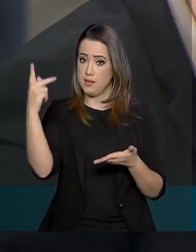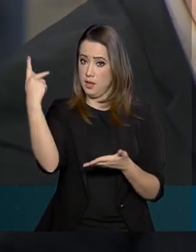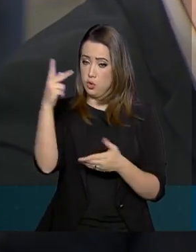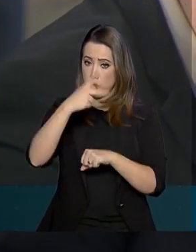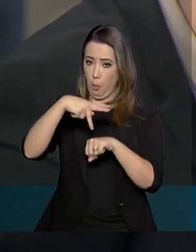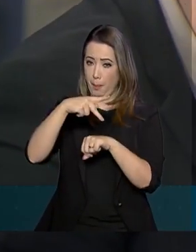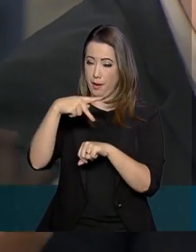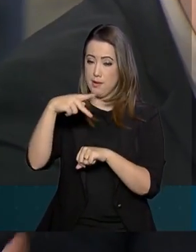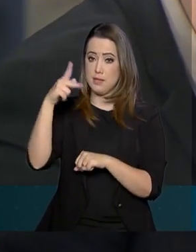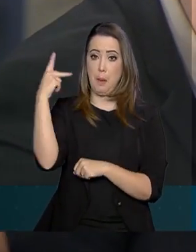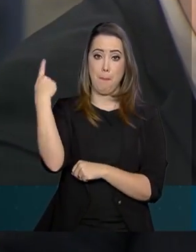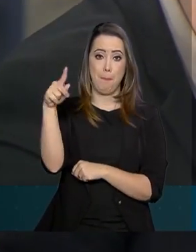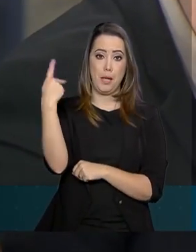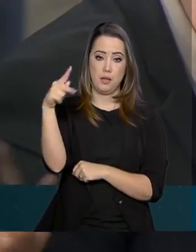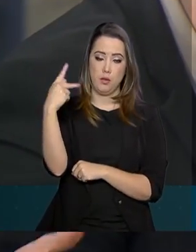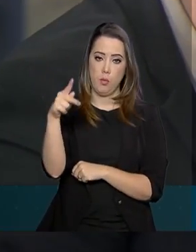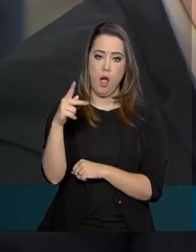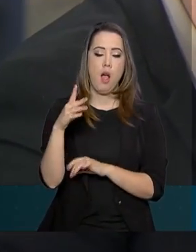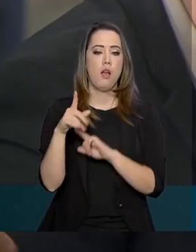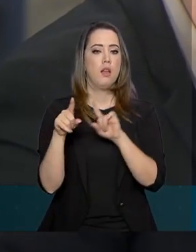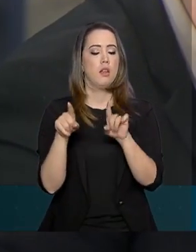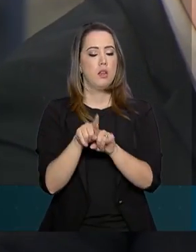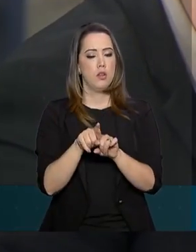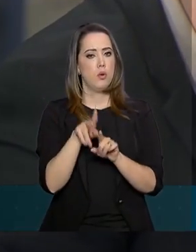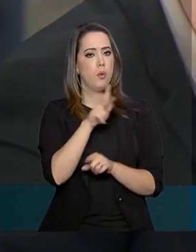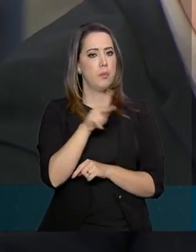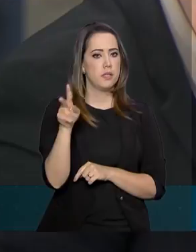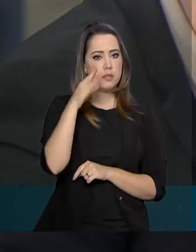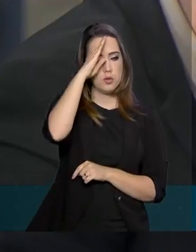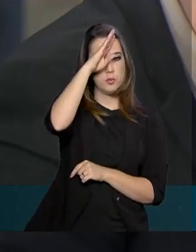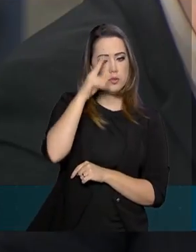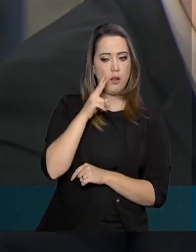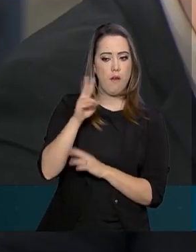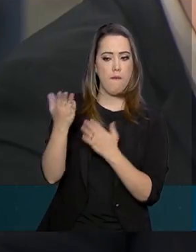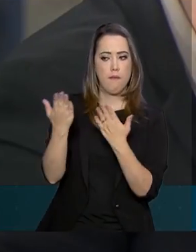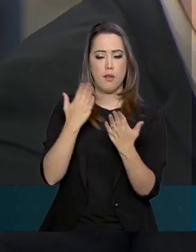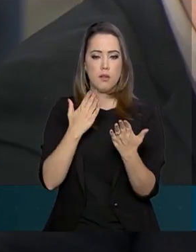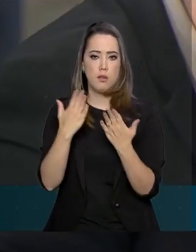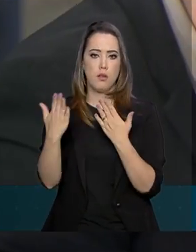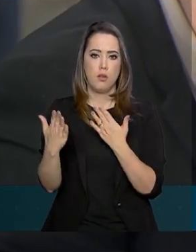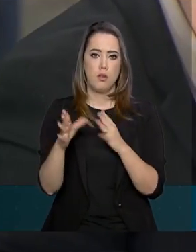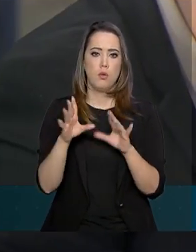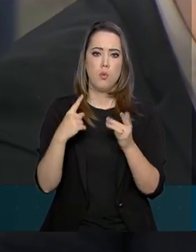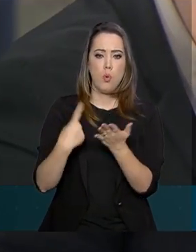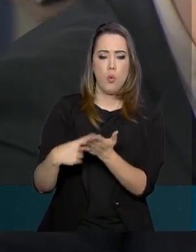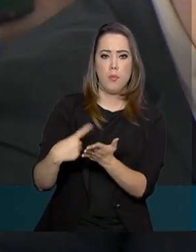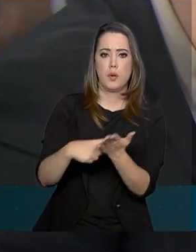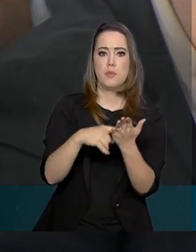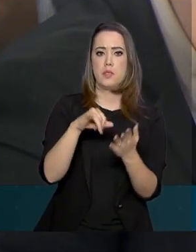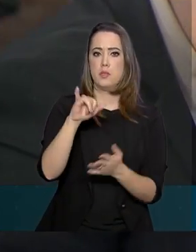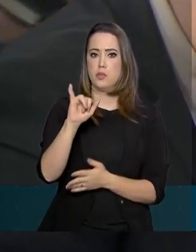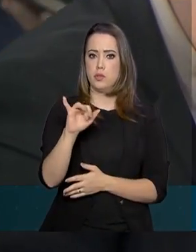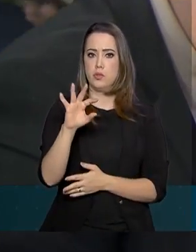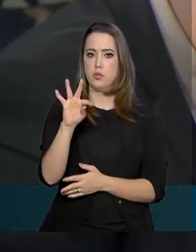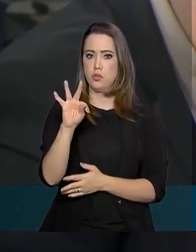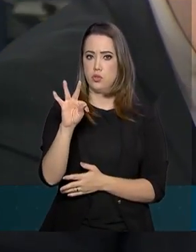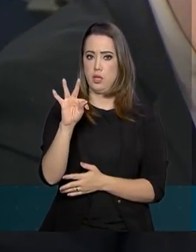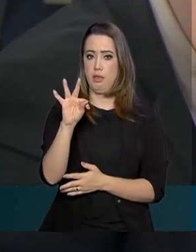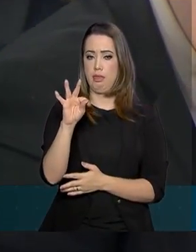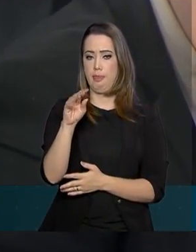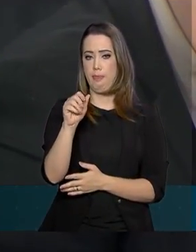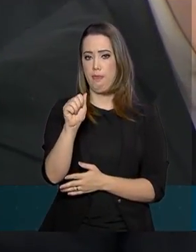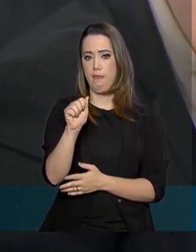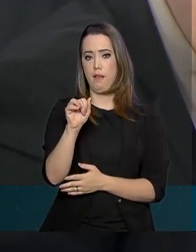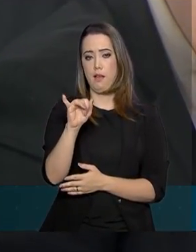também se o presidente ele tem mantido tem acompanhado o caso não é que envolveu o rio o acordo de itaipu se ele tem conversado com o presidente